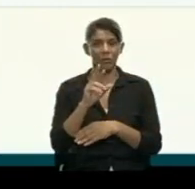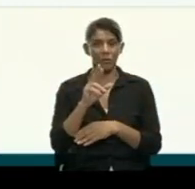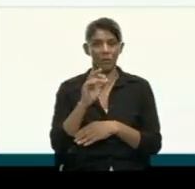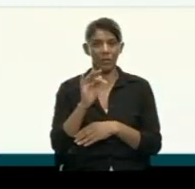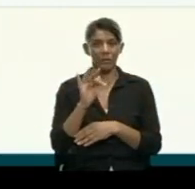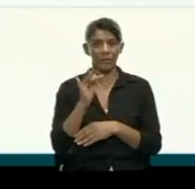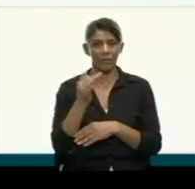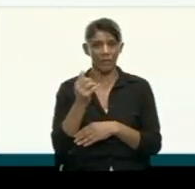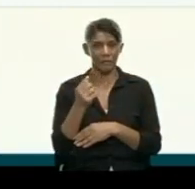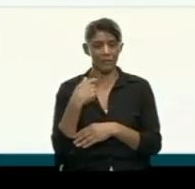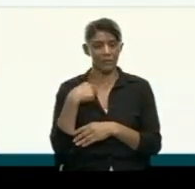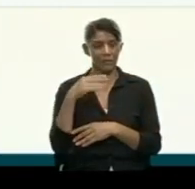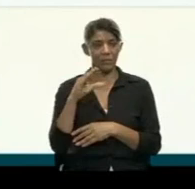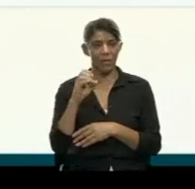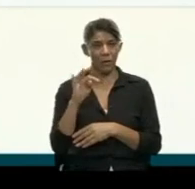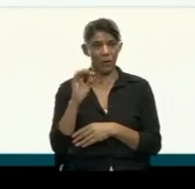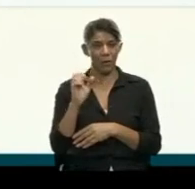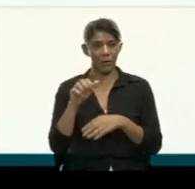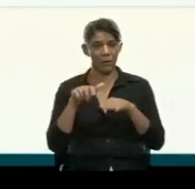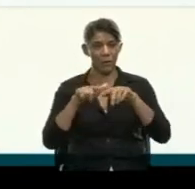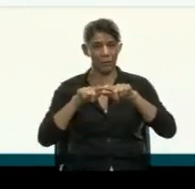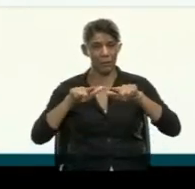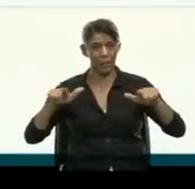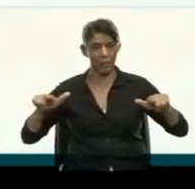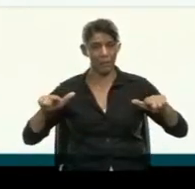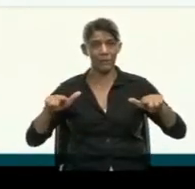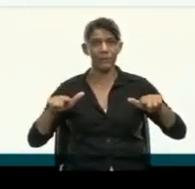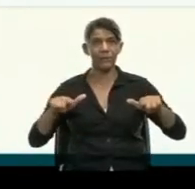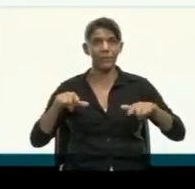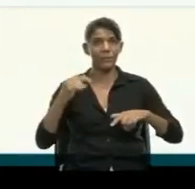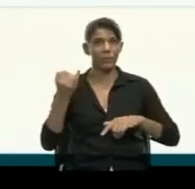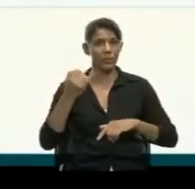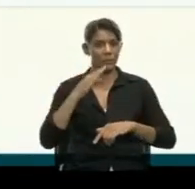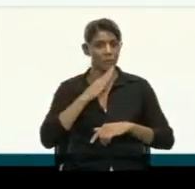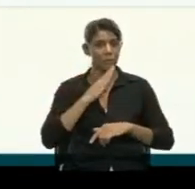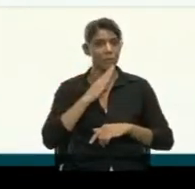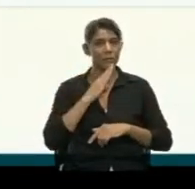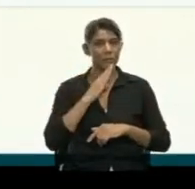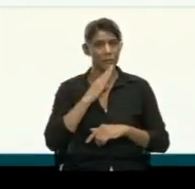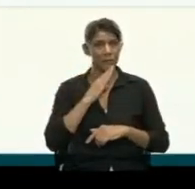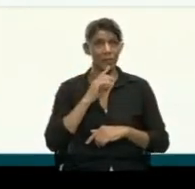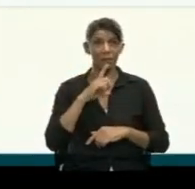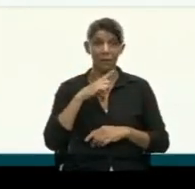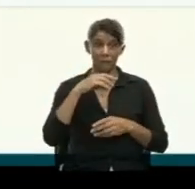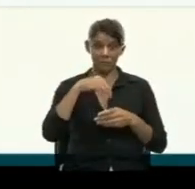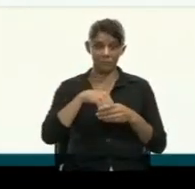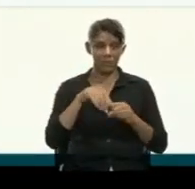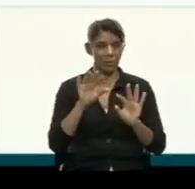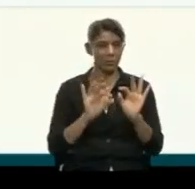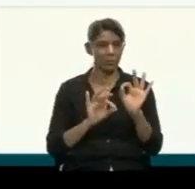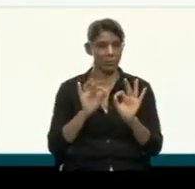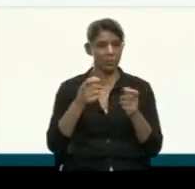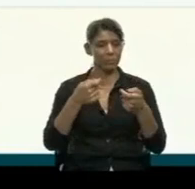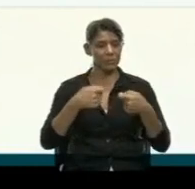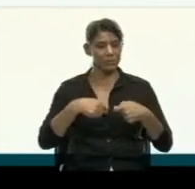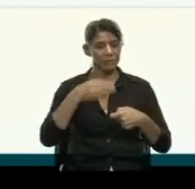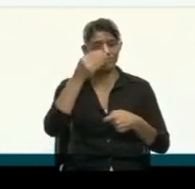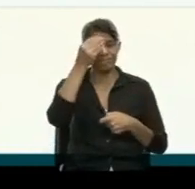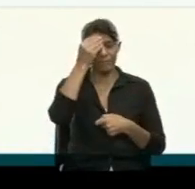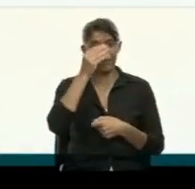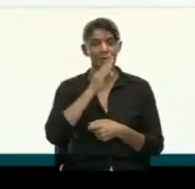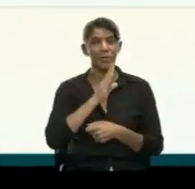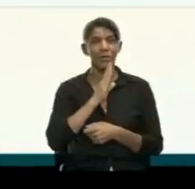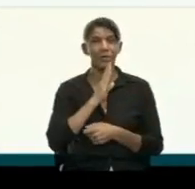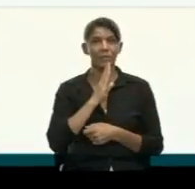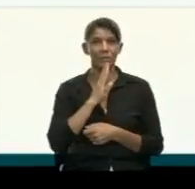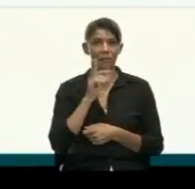tá? É importante saber esses termos, tá? Tem bastante em projeto, a gente tem que tá craque. Isso aqui tem